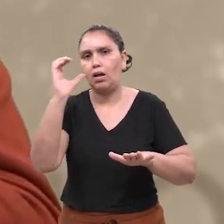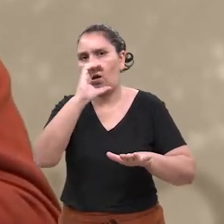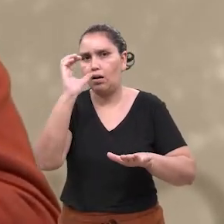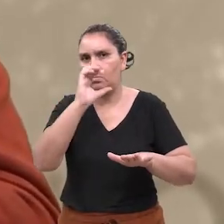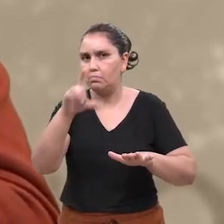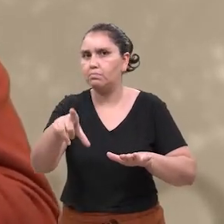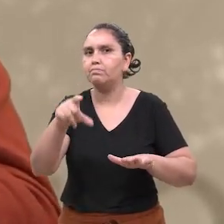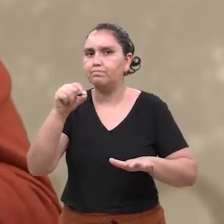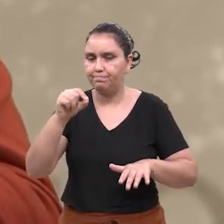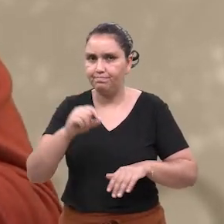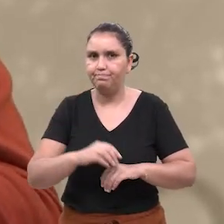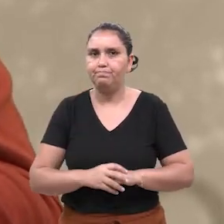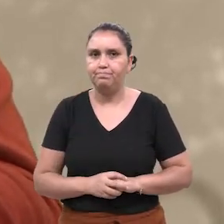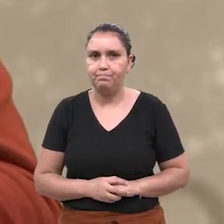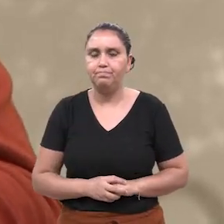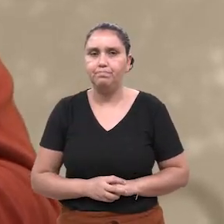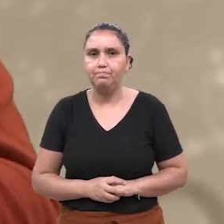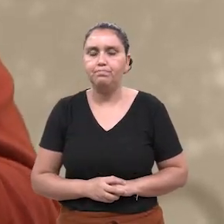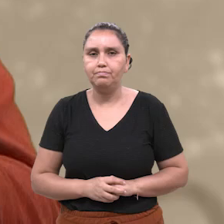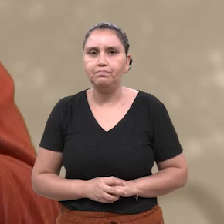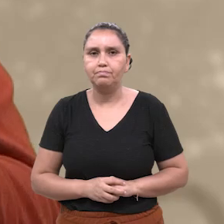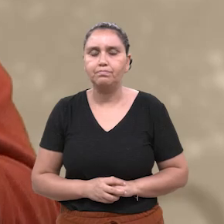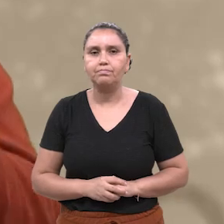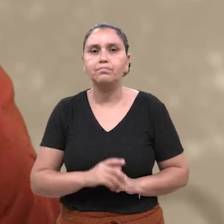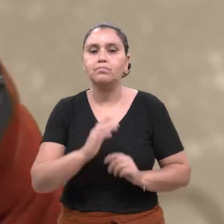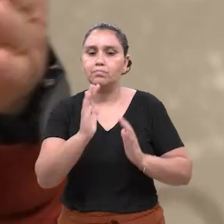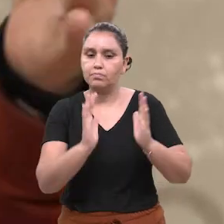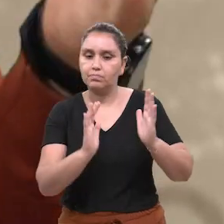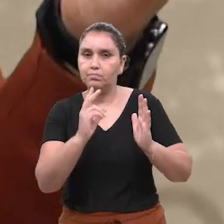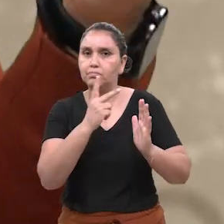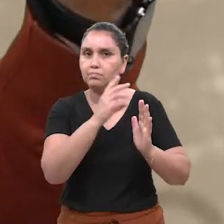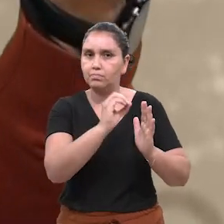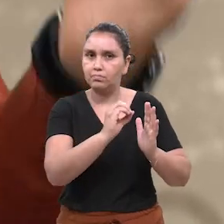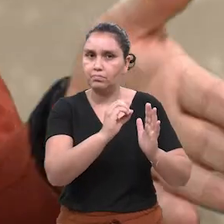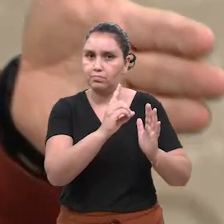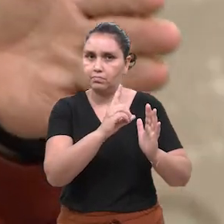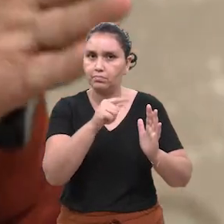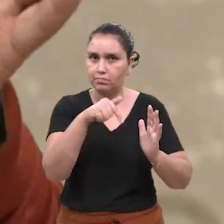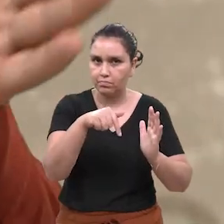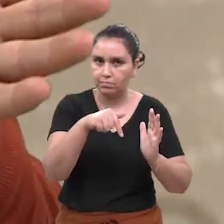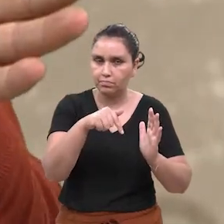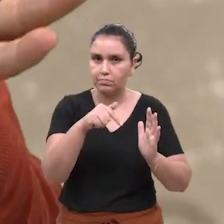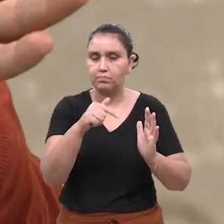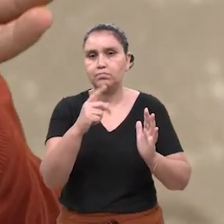vezes a gente tem que tomar. Uma coisa que na legislatura